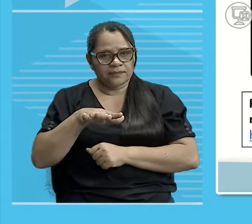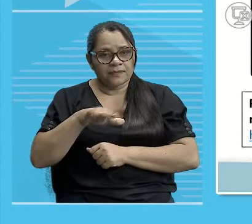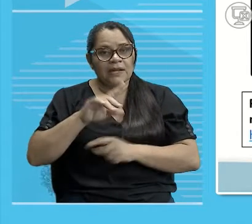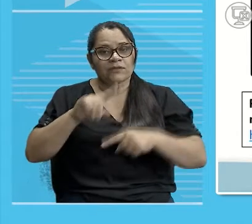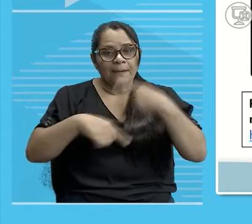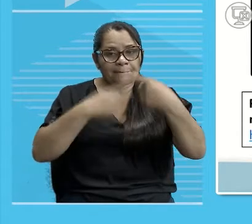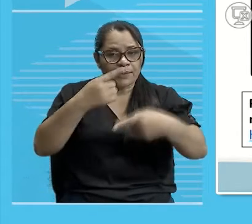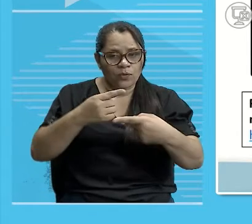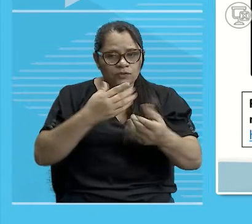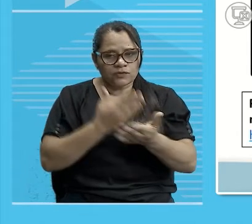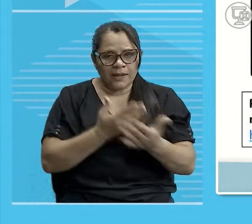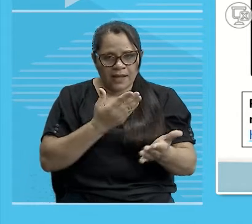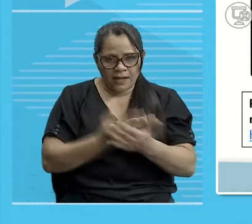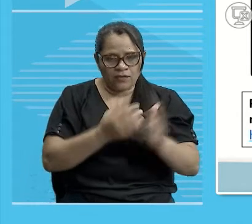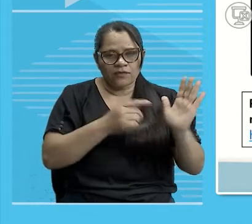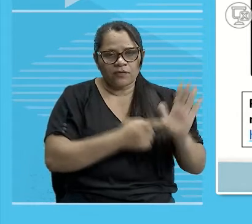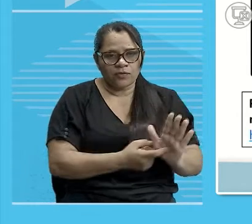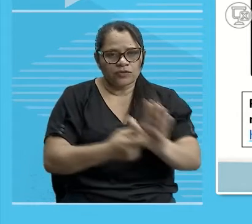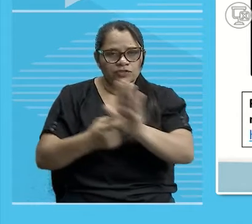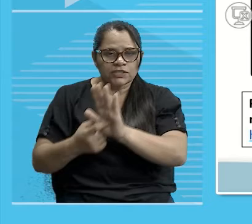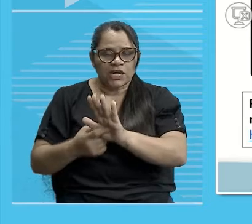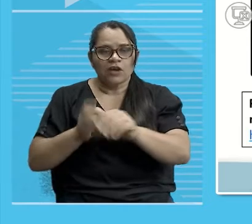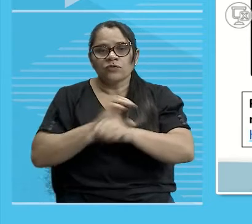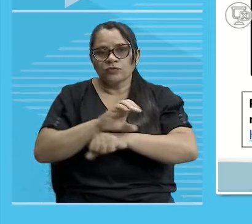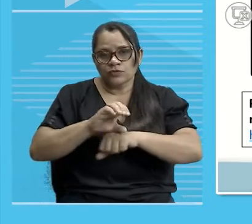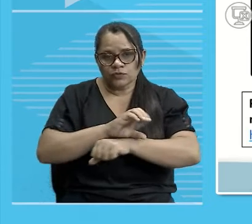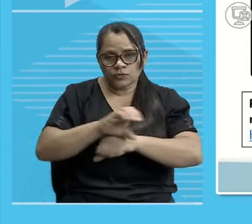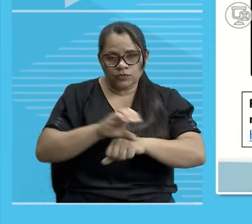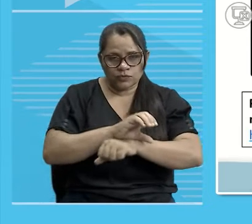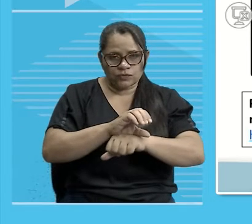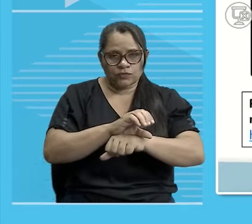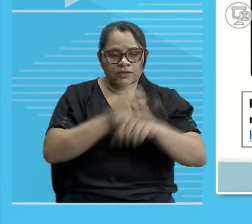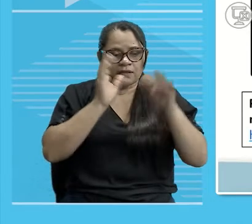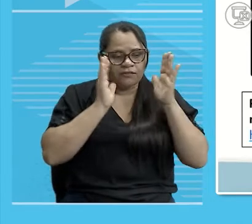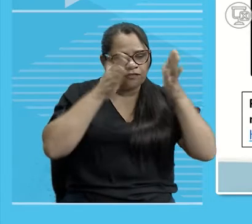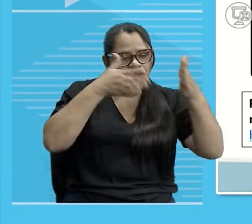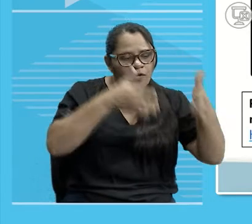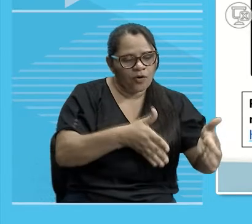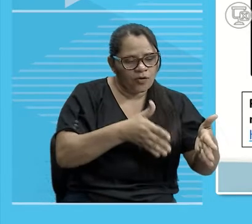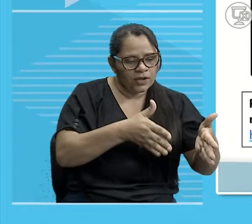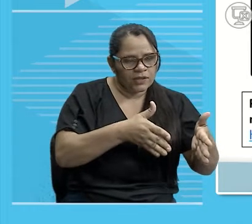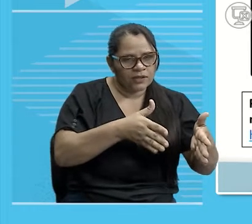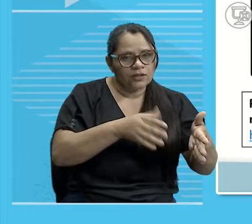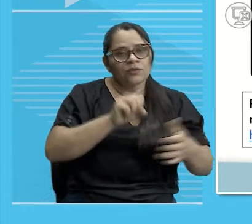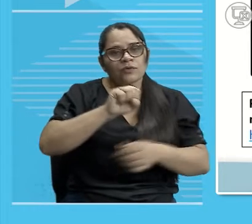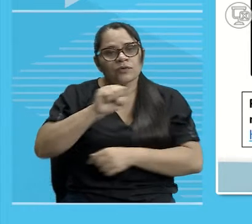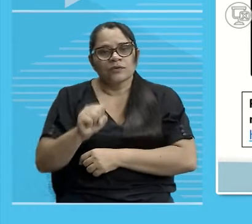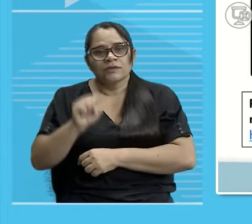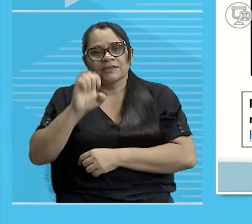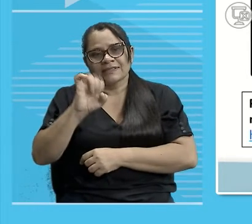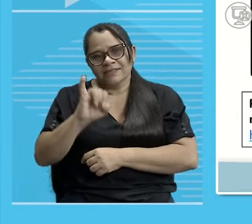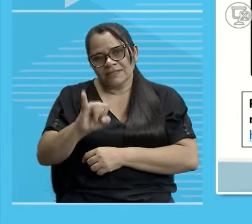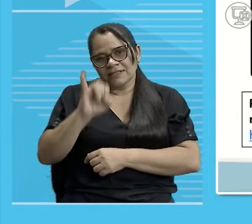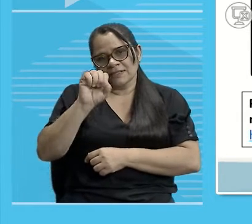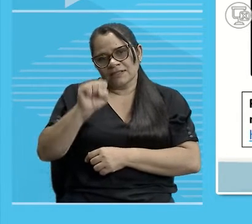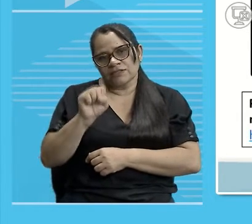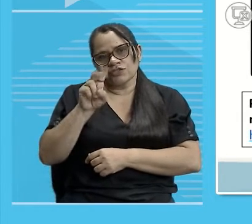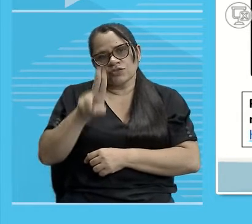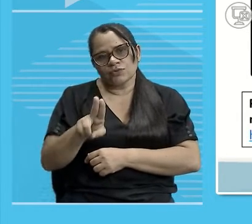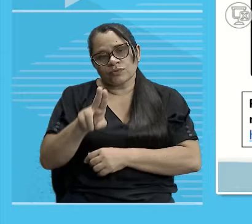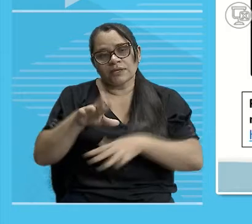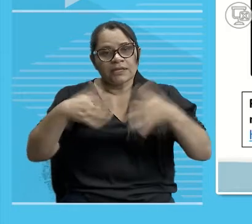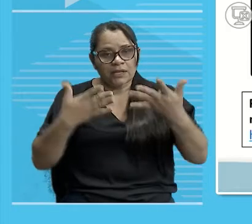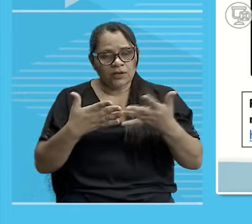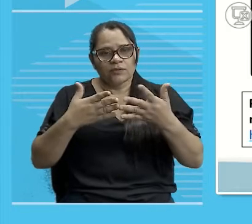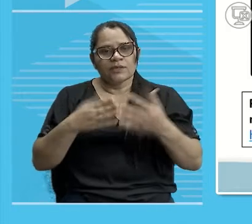eu vou mostrar os cursos que estão em evidência no Sisu na Universidade Federal do